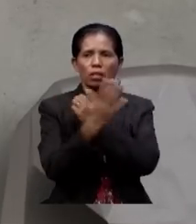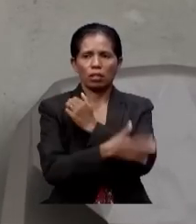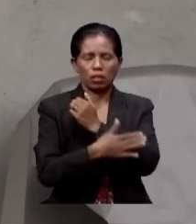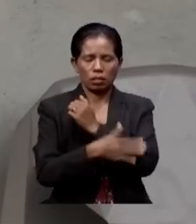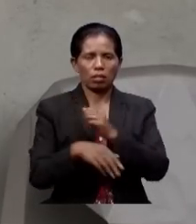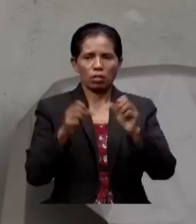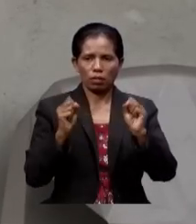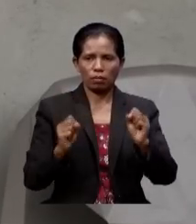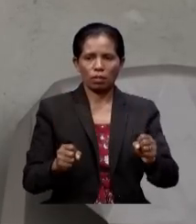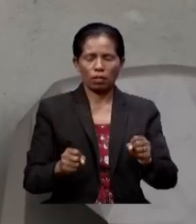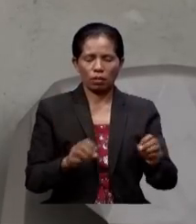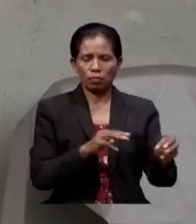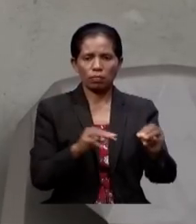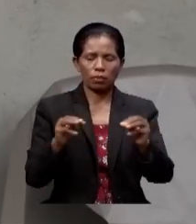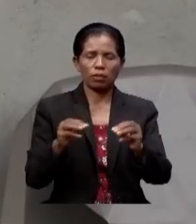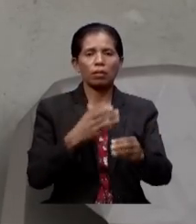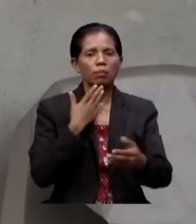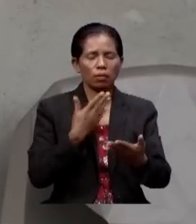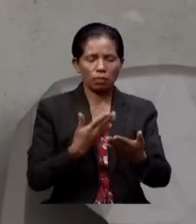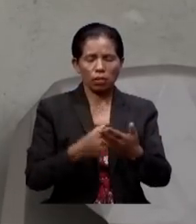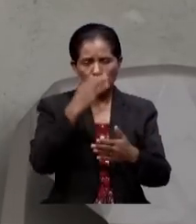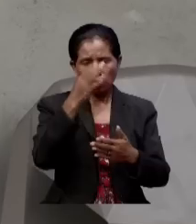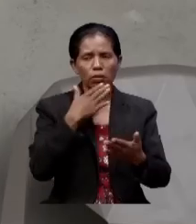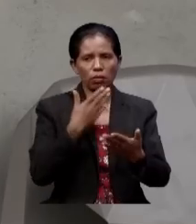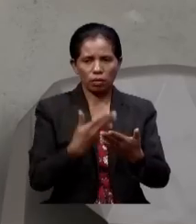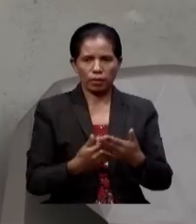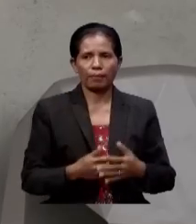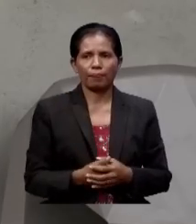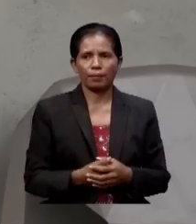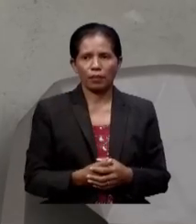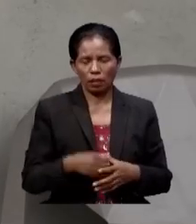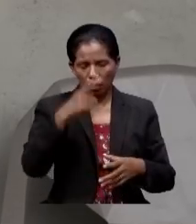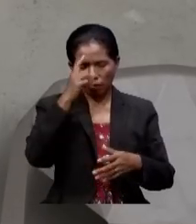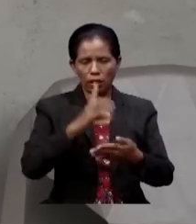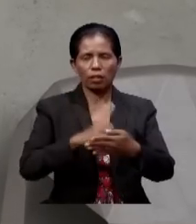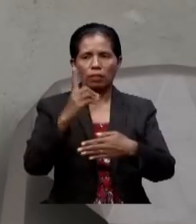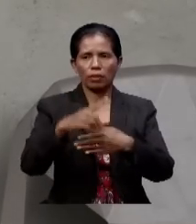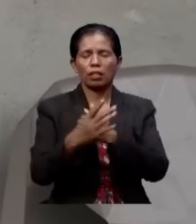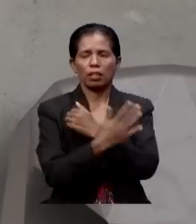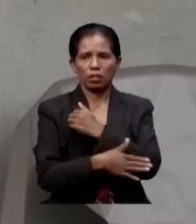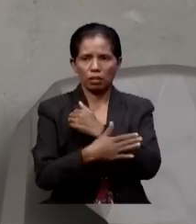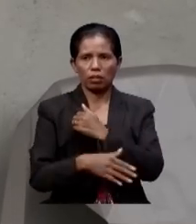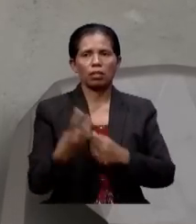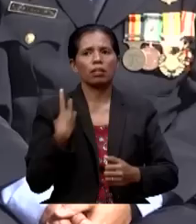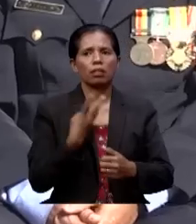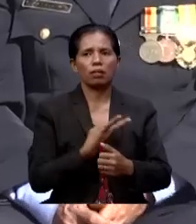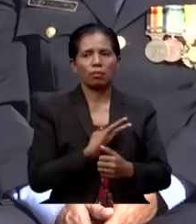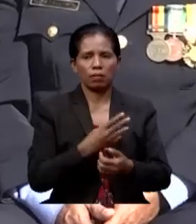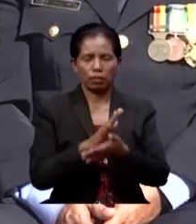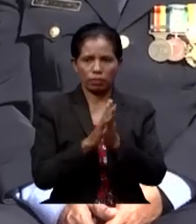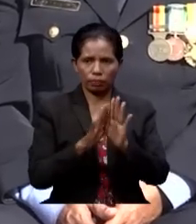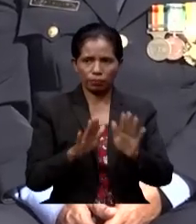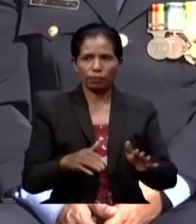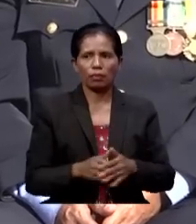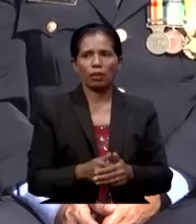bela avança o dia clio em termos de estabilidade estava sasuka de desenvolvimento na sauna ida ma que estabilidade né Tuir